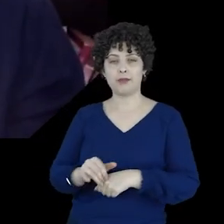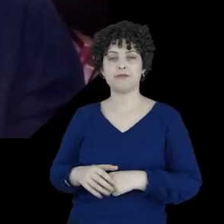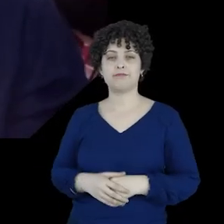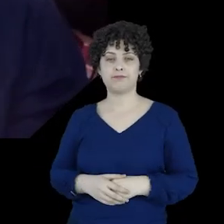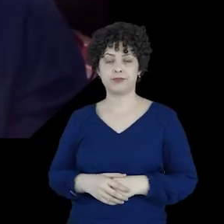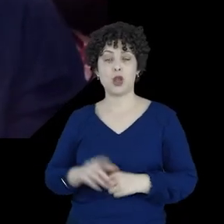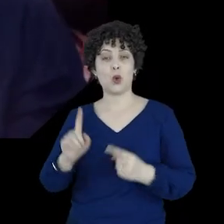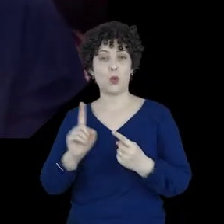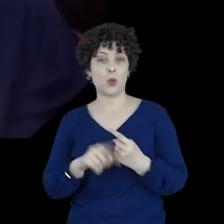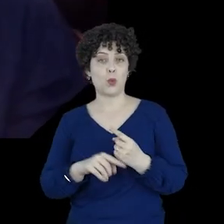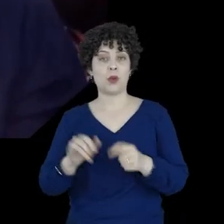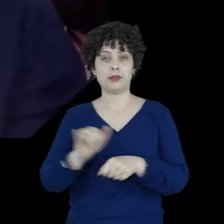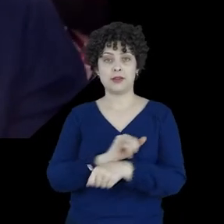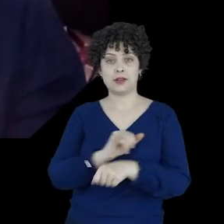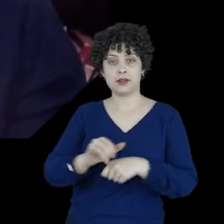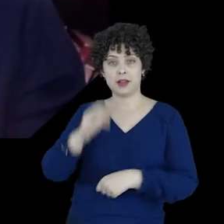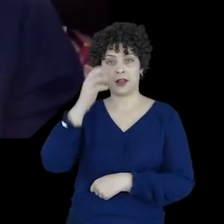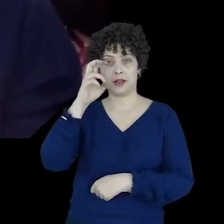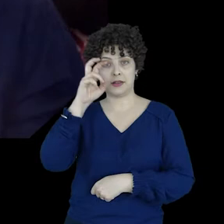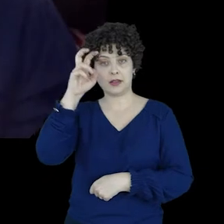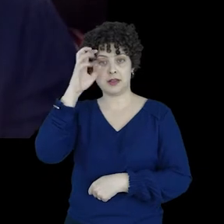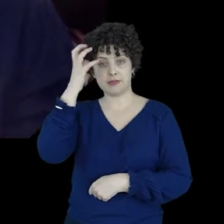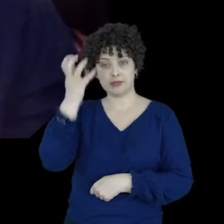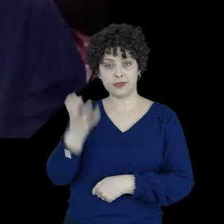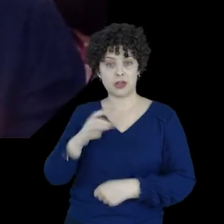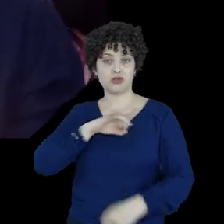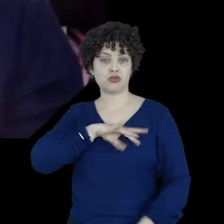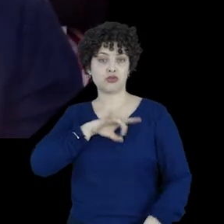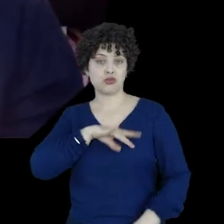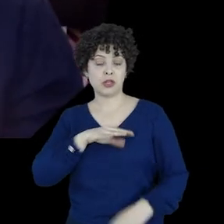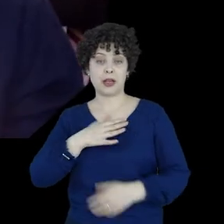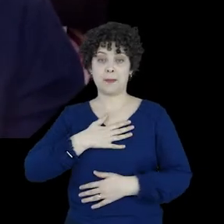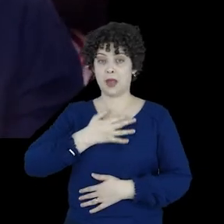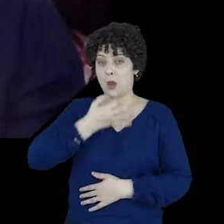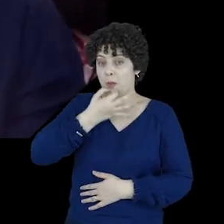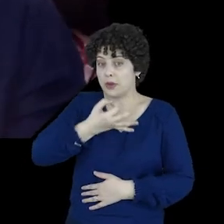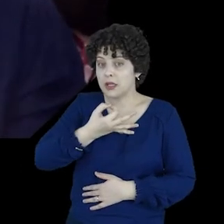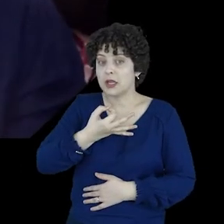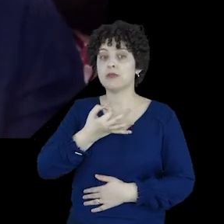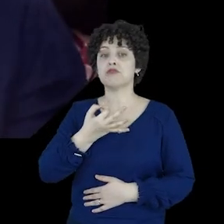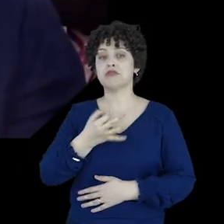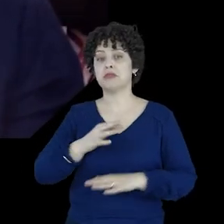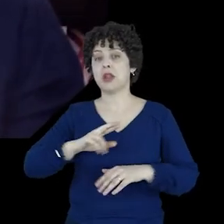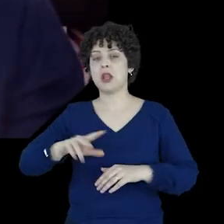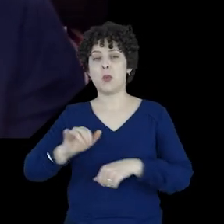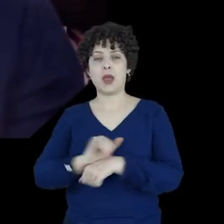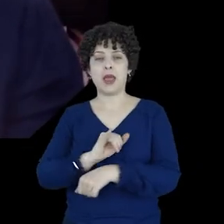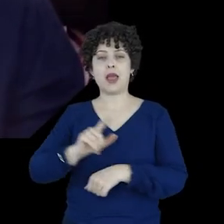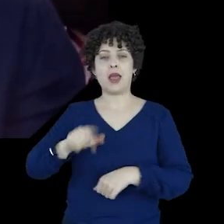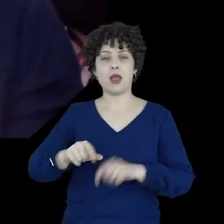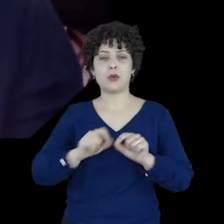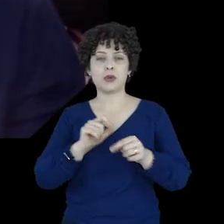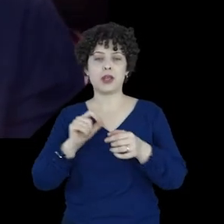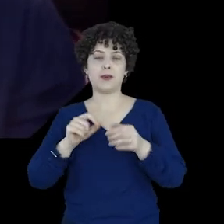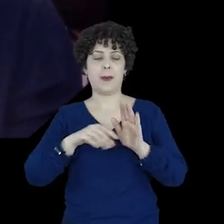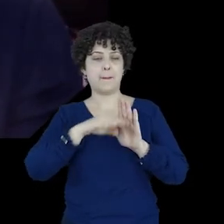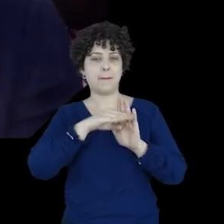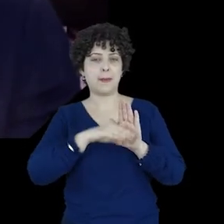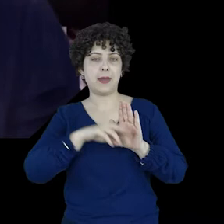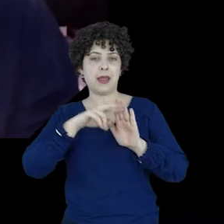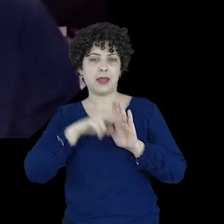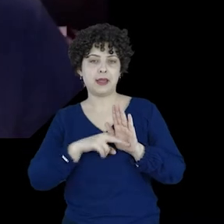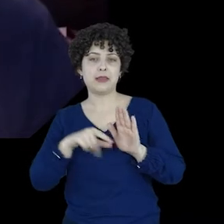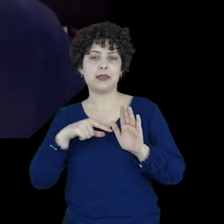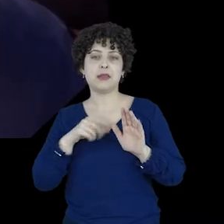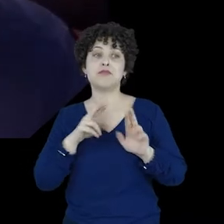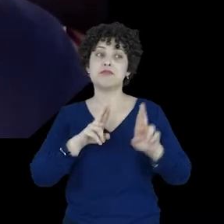Um é a estratégia de inteligência artificial do Chile, que, do meu ponto de vista, não é uma estratégia, é um conjunto de princípios